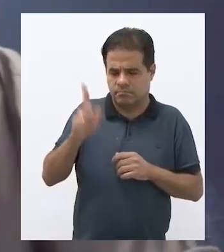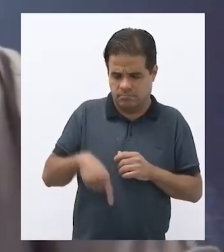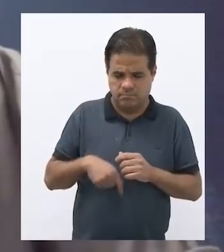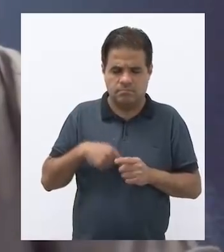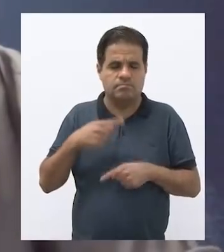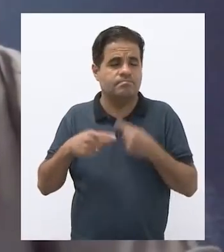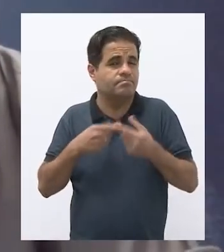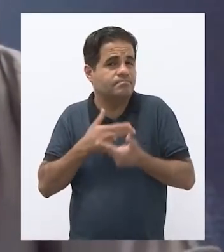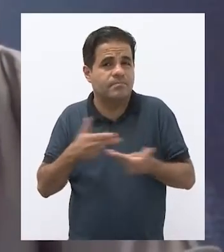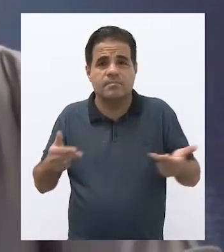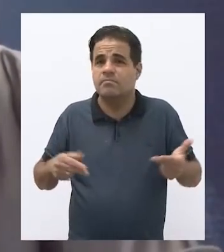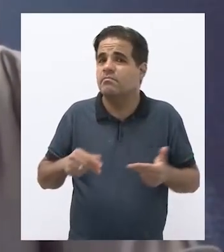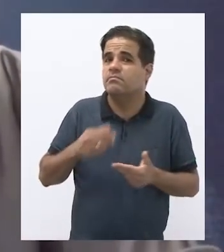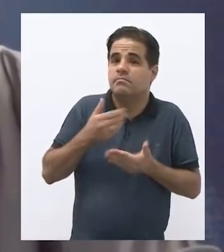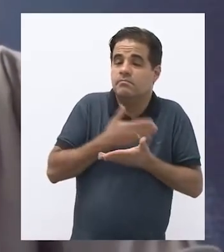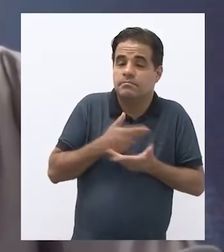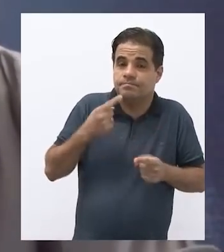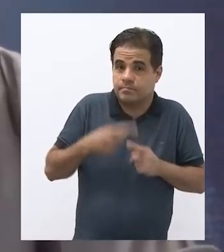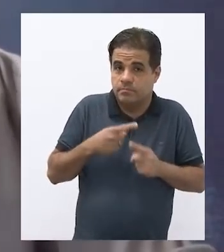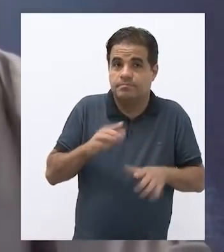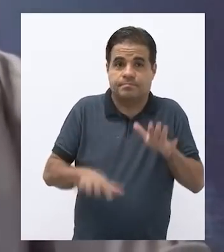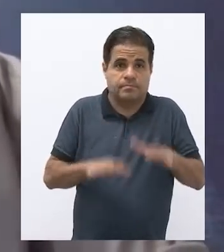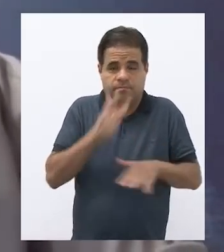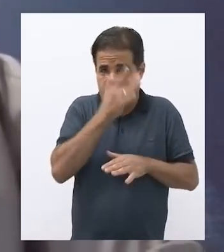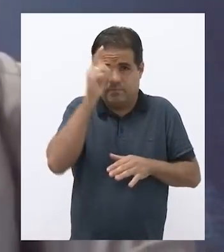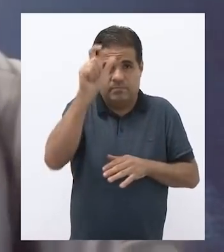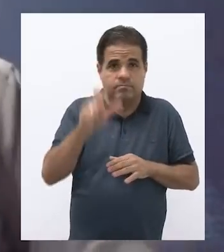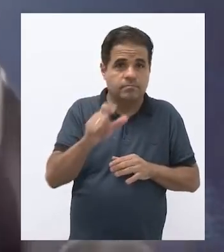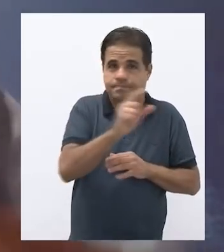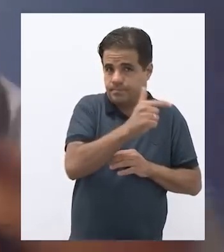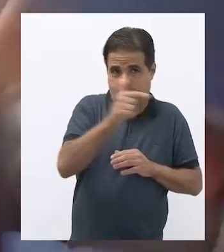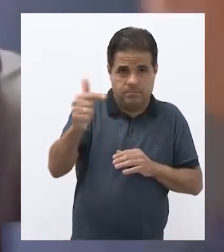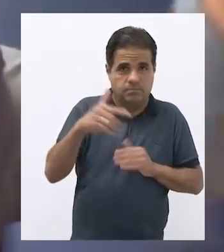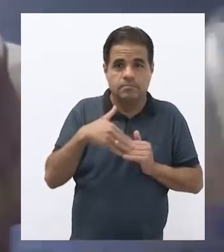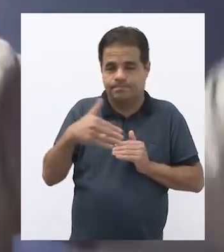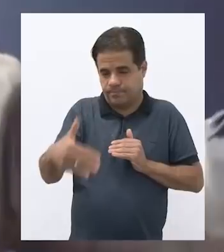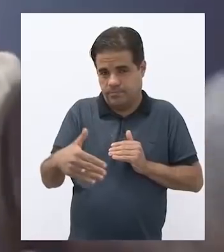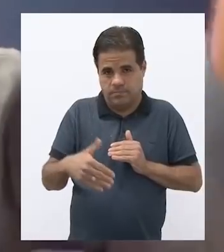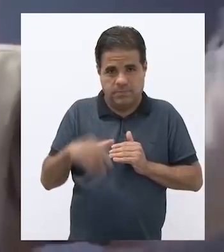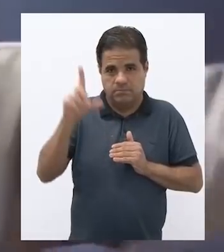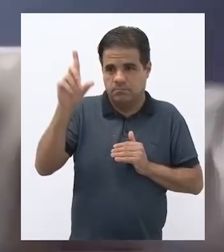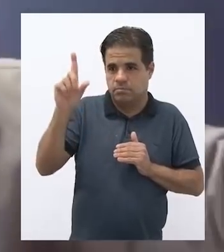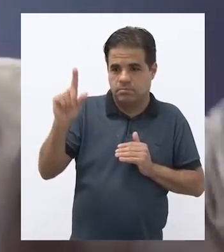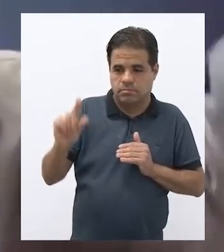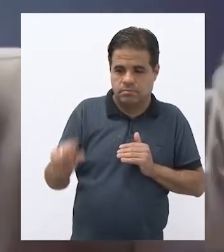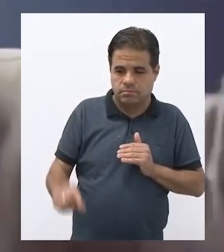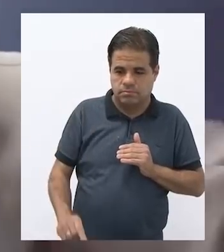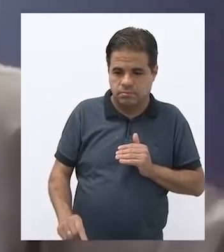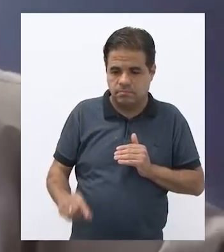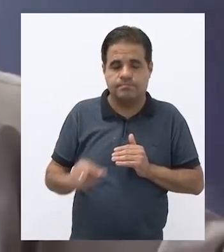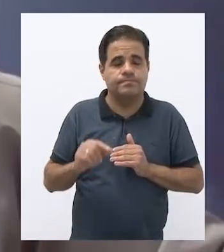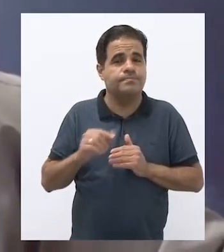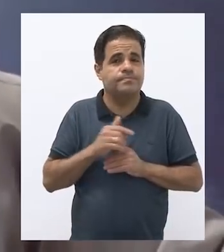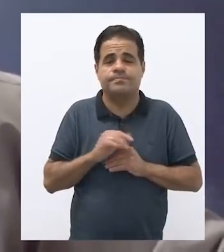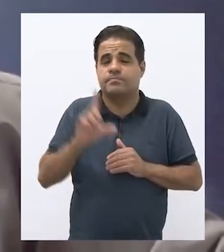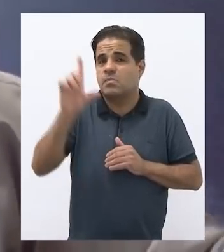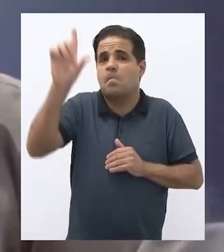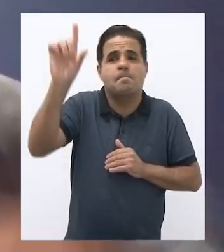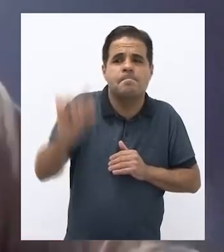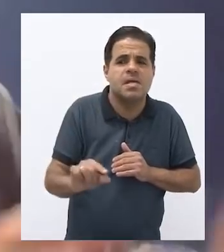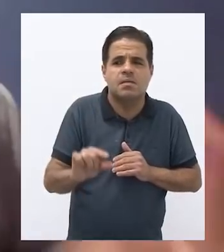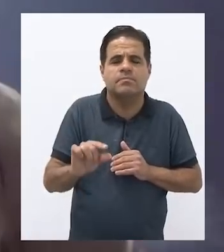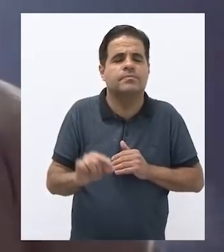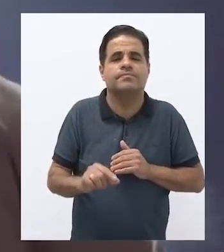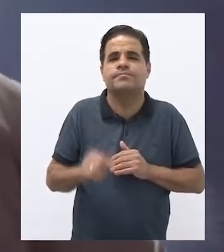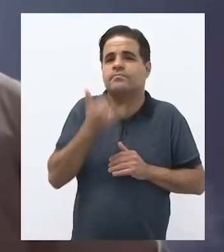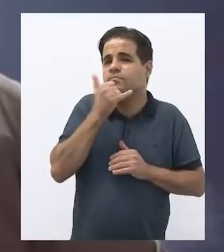louco. Porque, às vezes, o cara não tem o mínimo do mínimo do mínimo. Mas